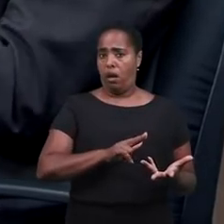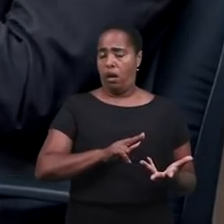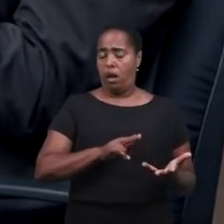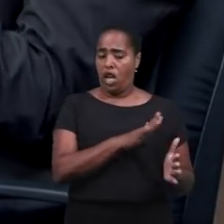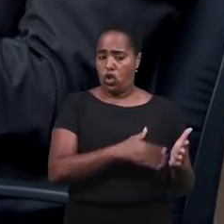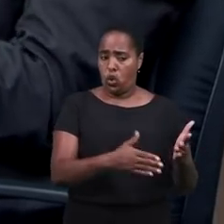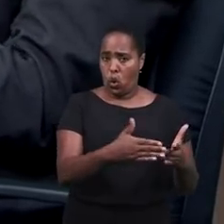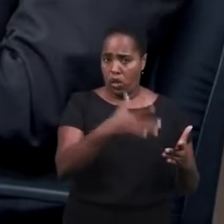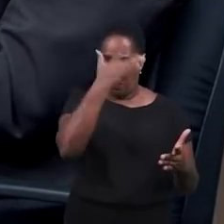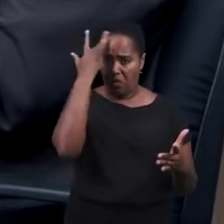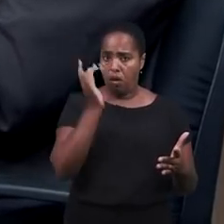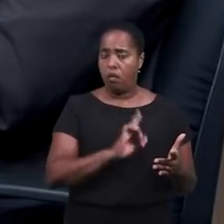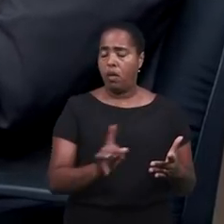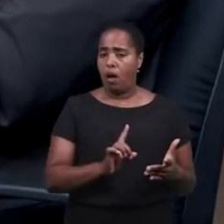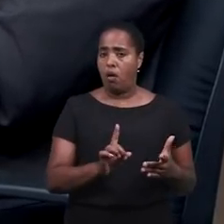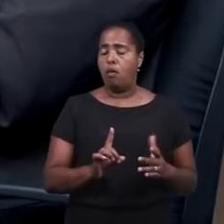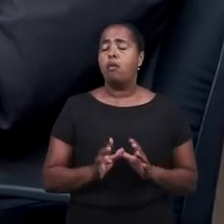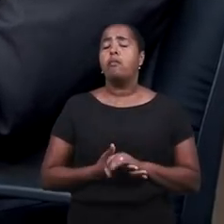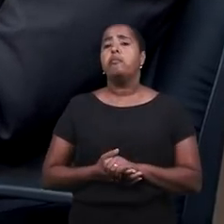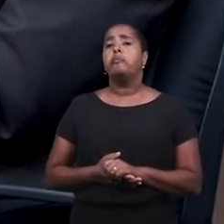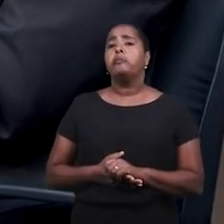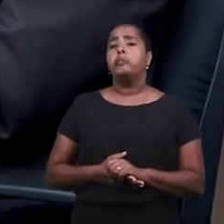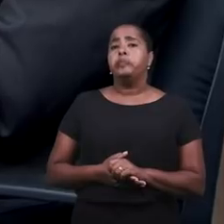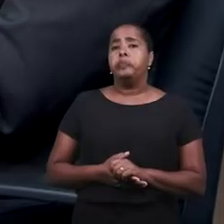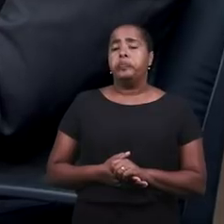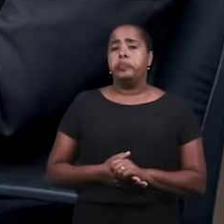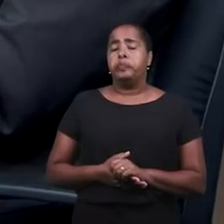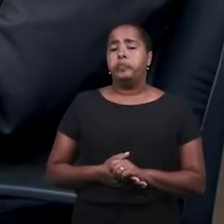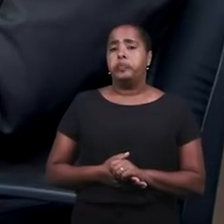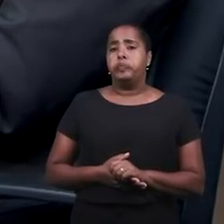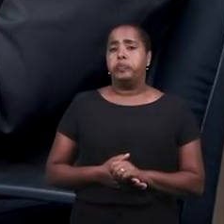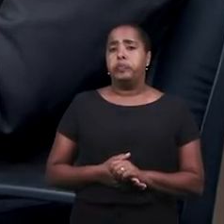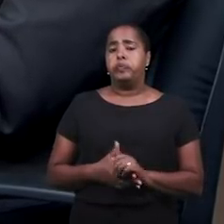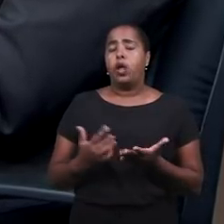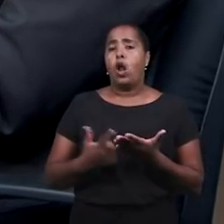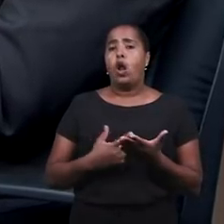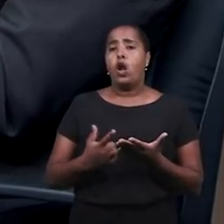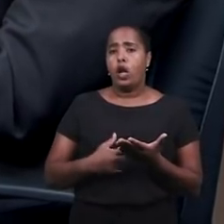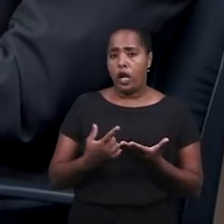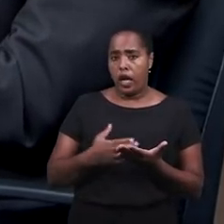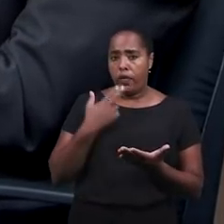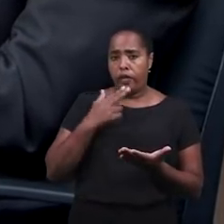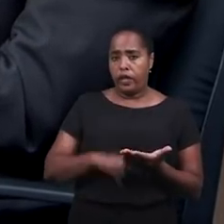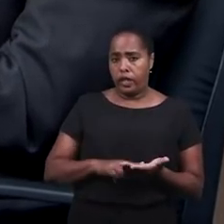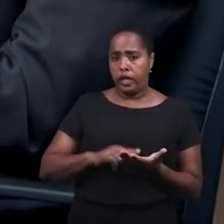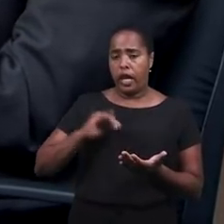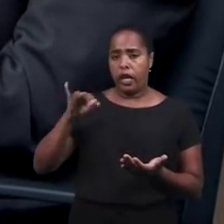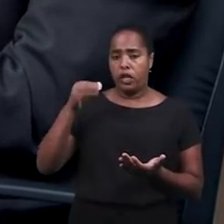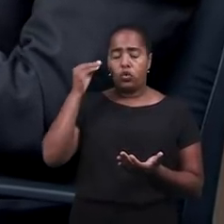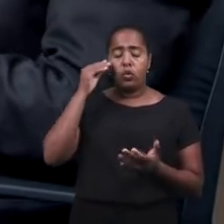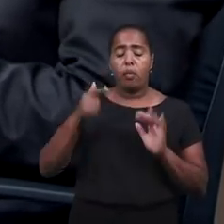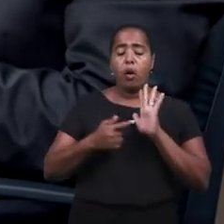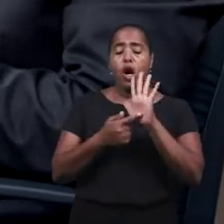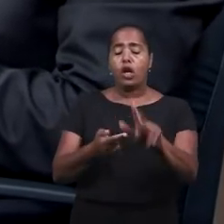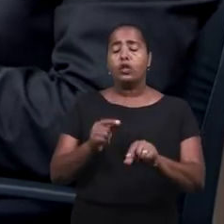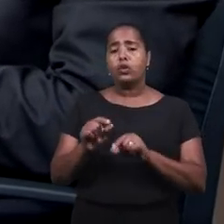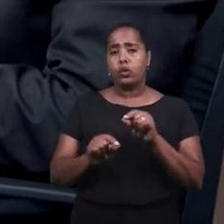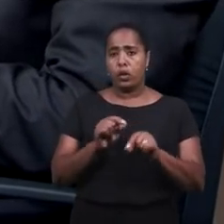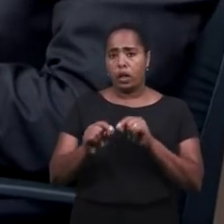fé não é de todos. Na carta de Judas, o que Judas diz?